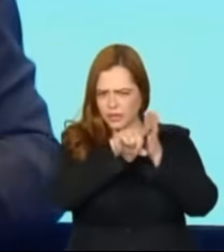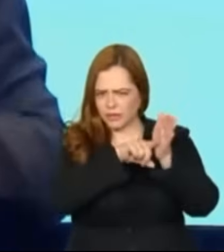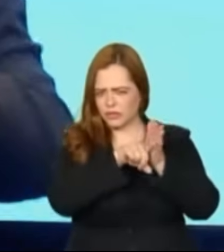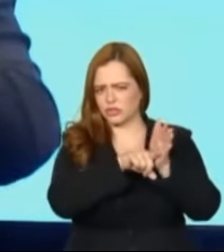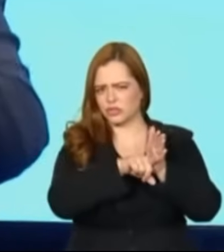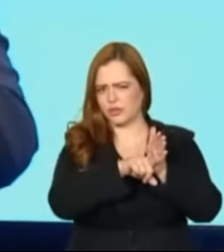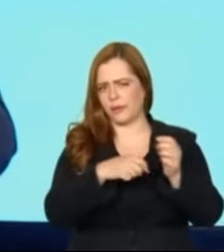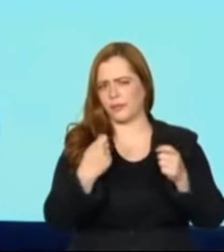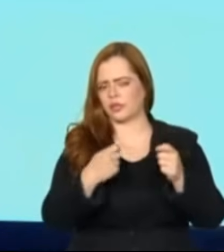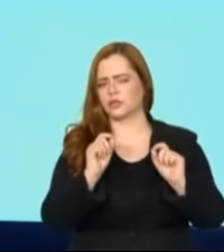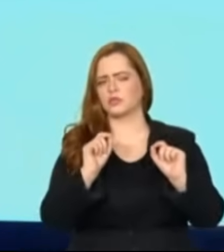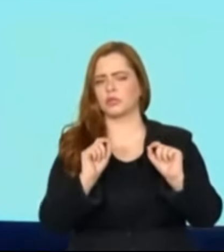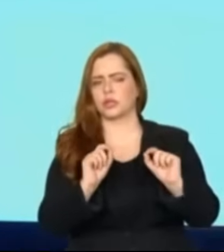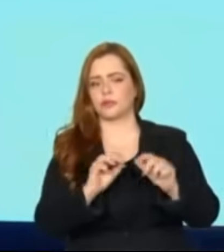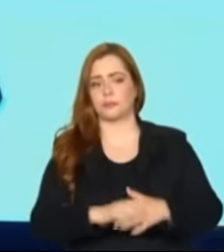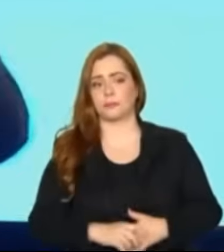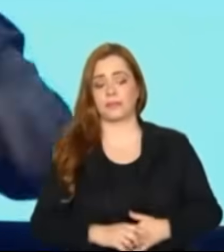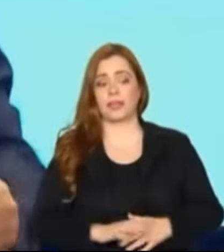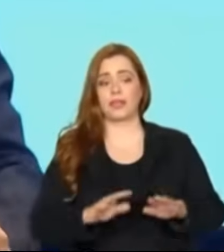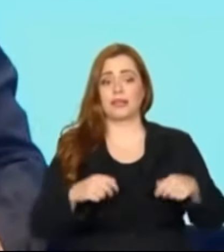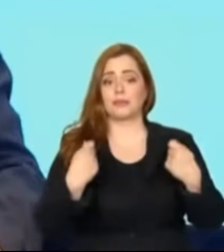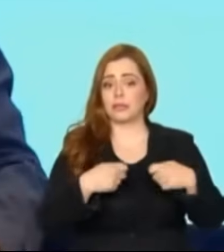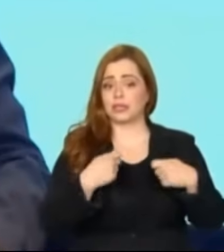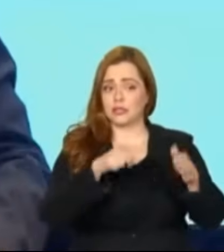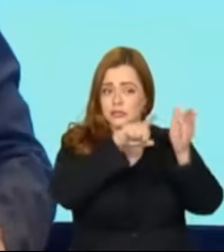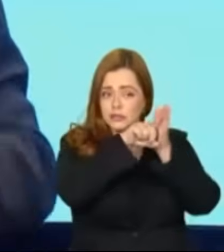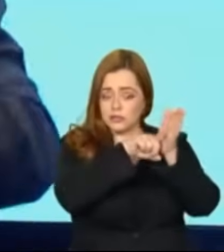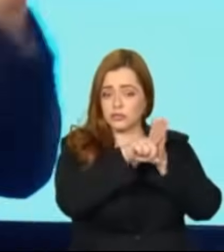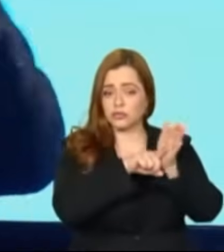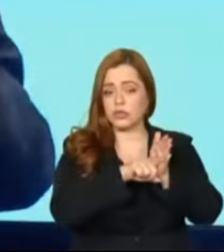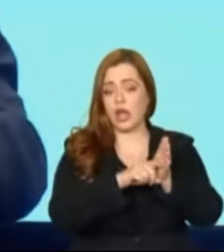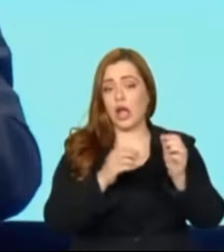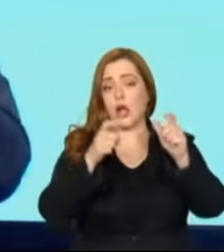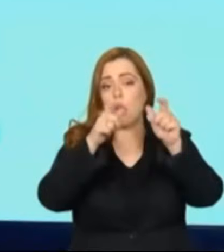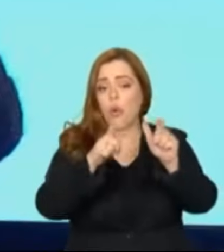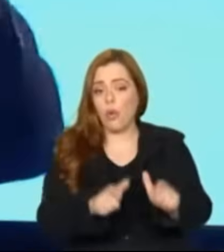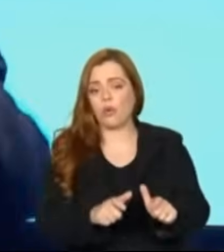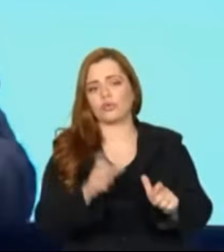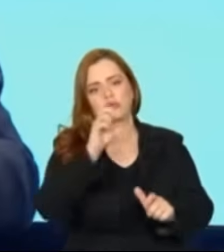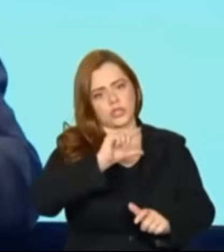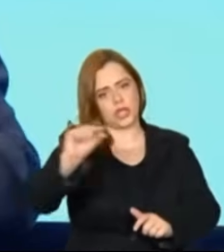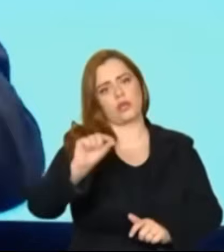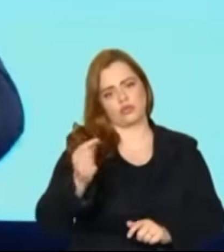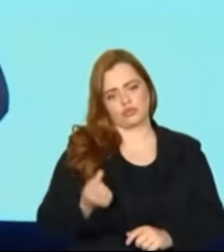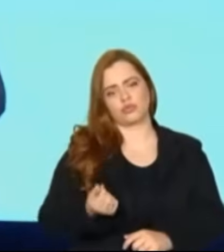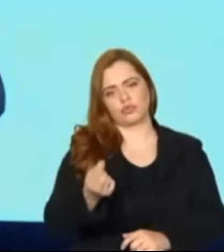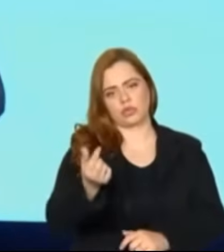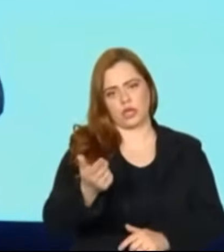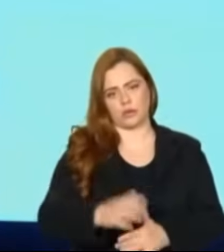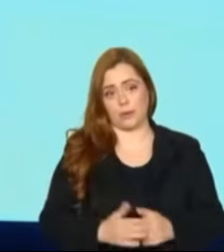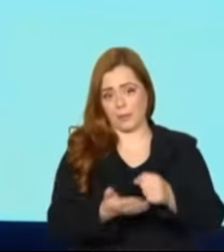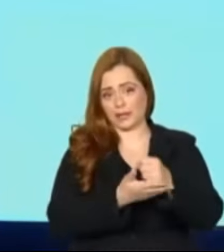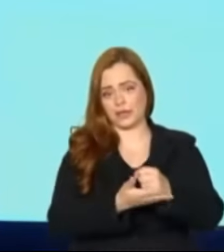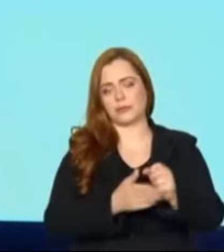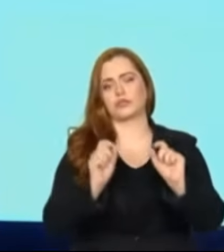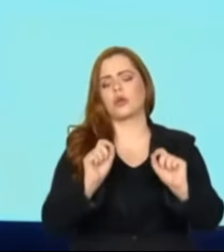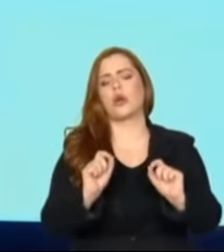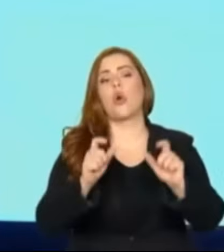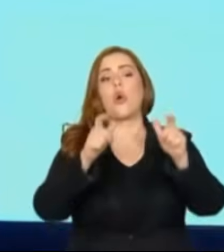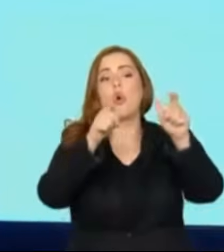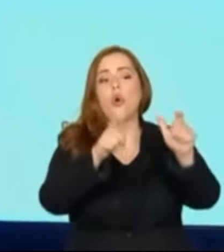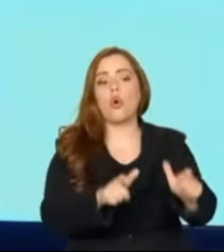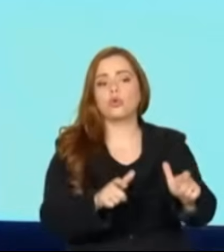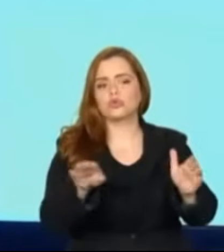o quê? Investigar a origem e o destino do dinheiro. Basicamente, bem sinteticamente, é de onde o dinheiro